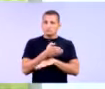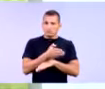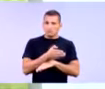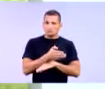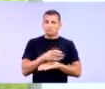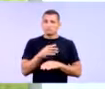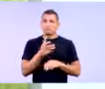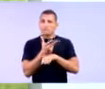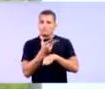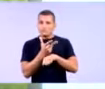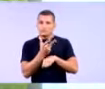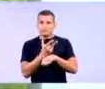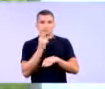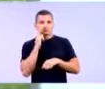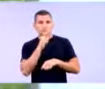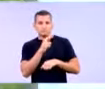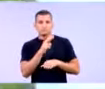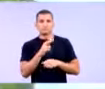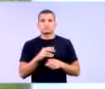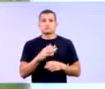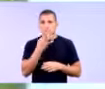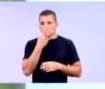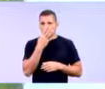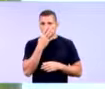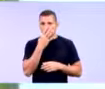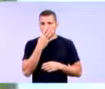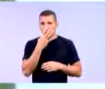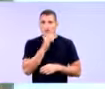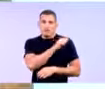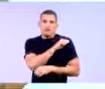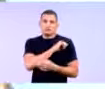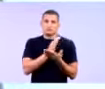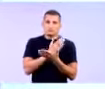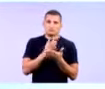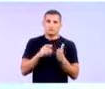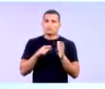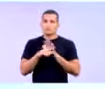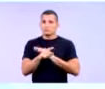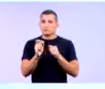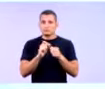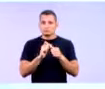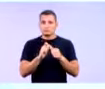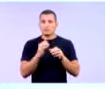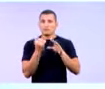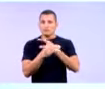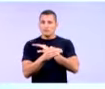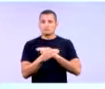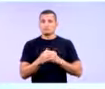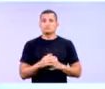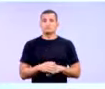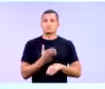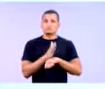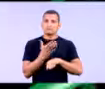os vídeos dos alunos que fizeram pergunta e enviaram para nós. Fiquem com a atividade de